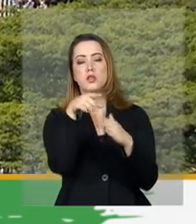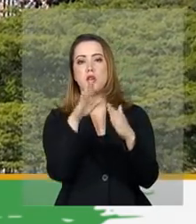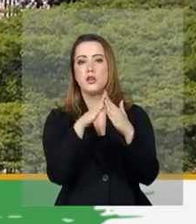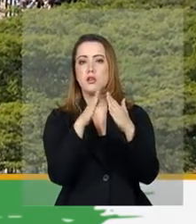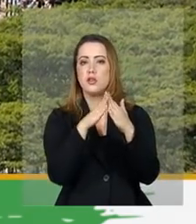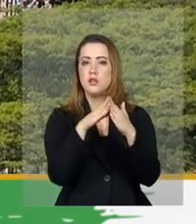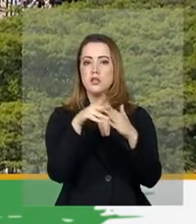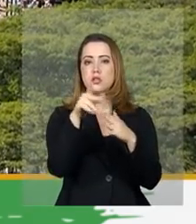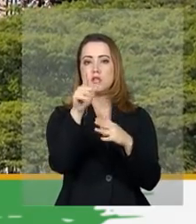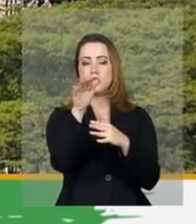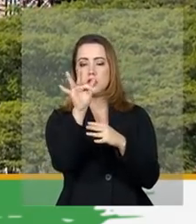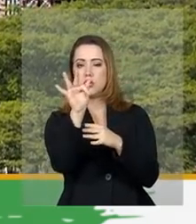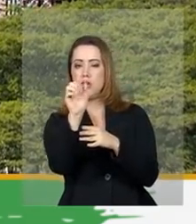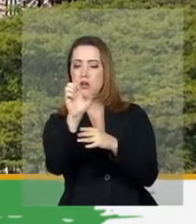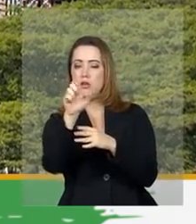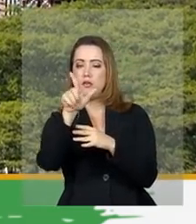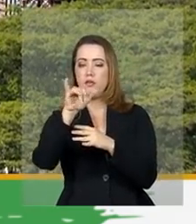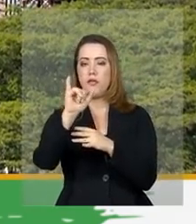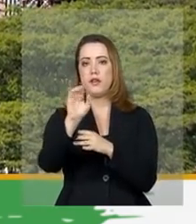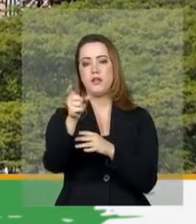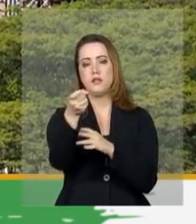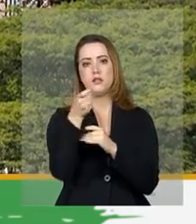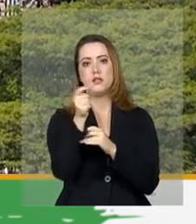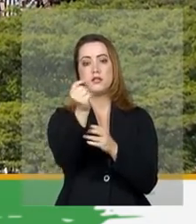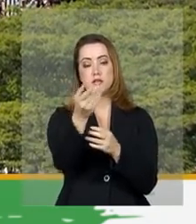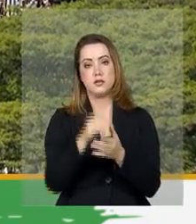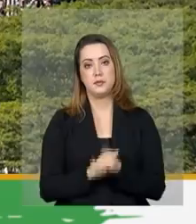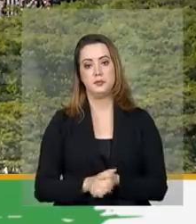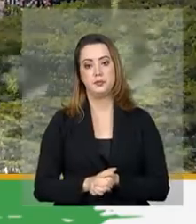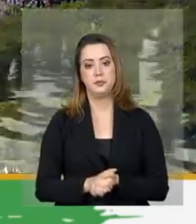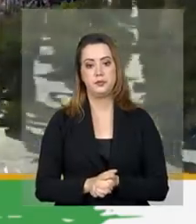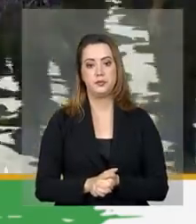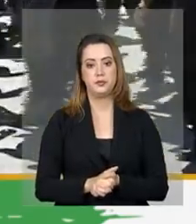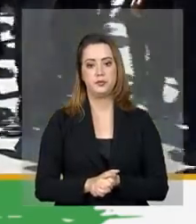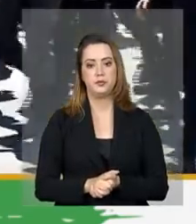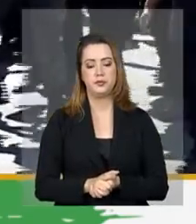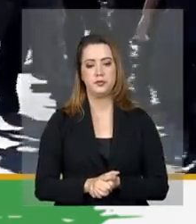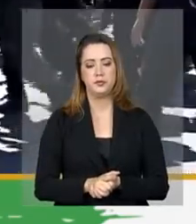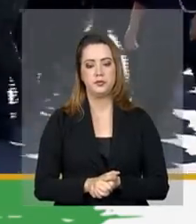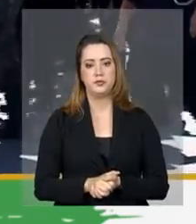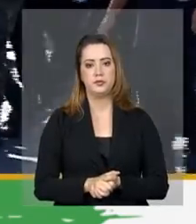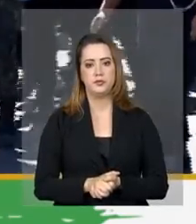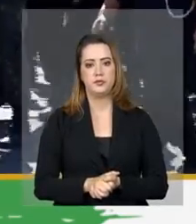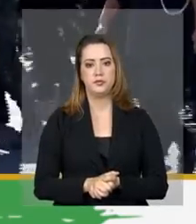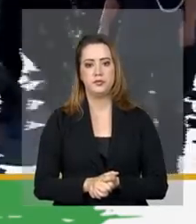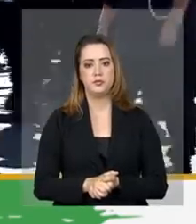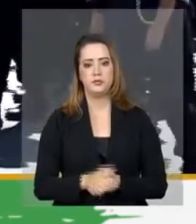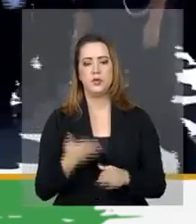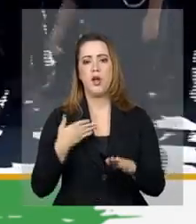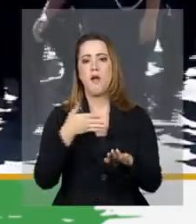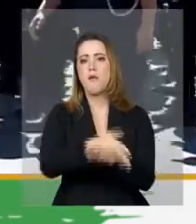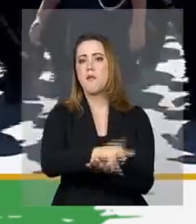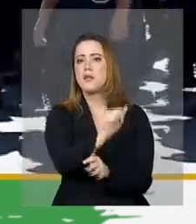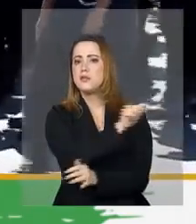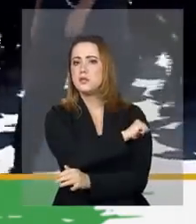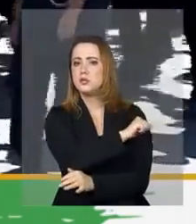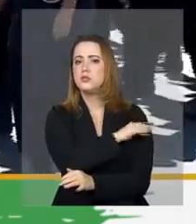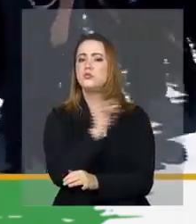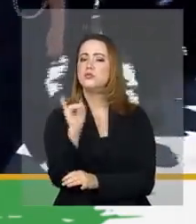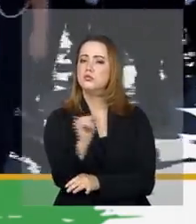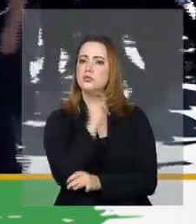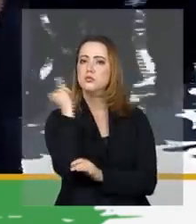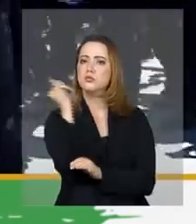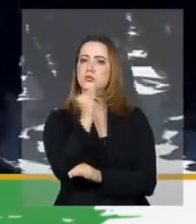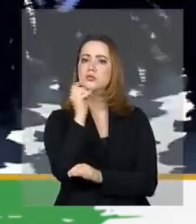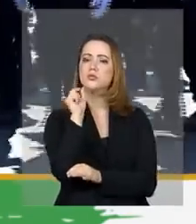venerando. Seu atual comandante é o senhor Roberto Oliveira. A participação dos estudantes sempre é importante